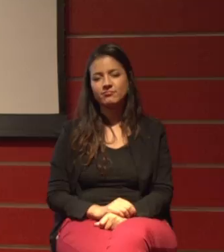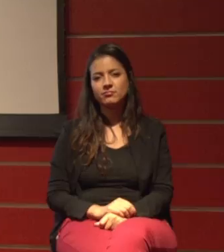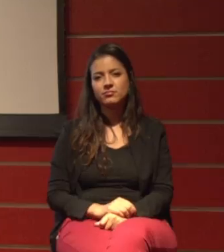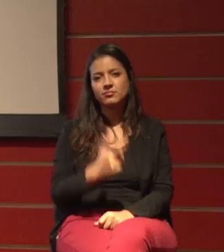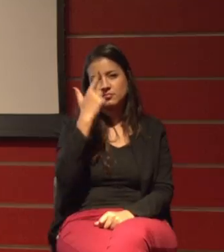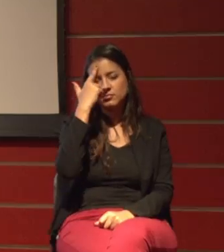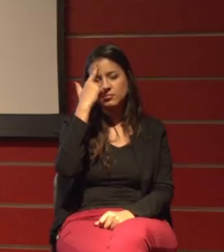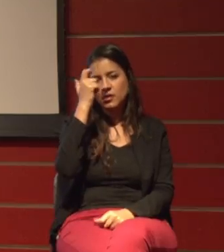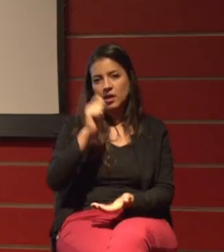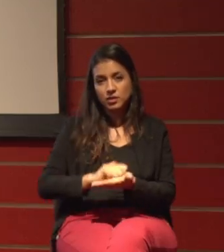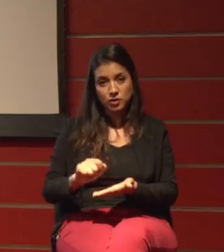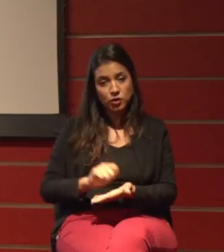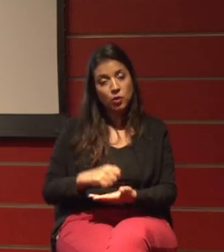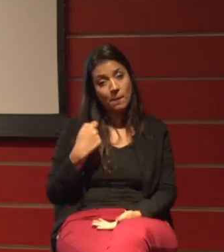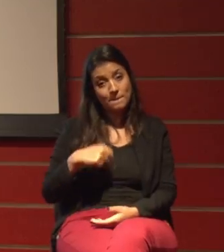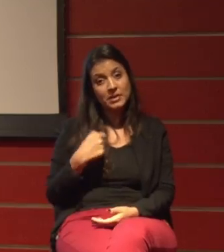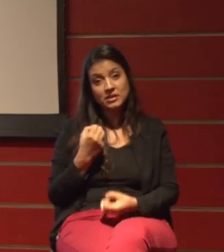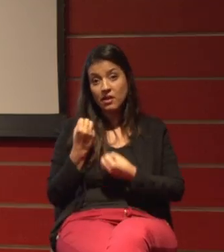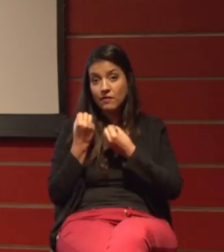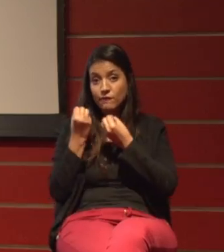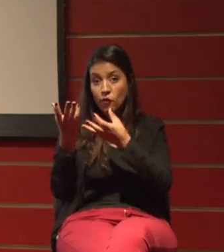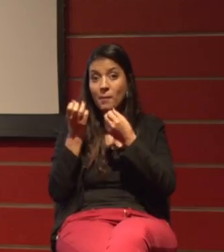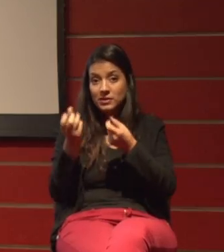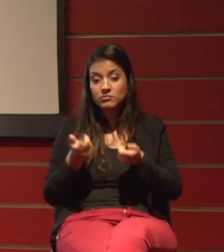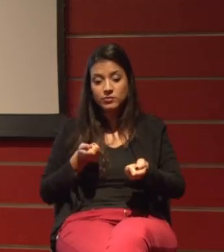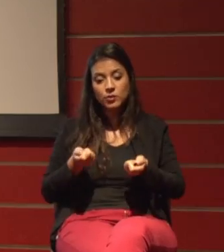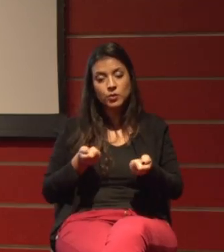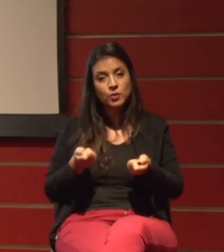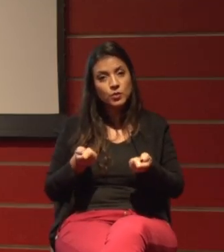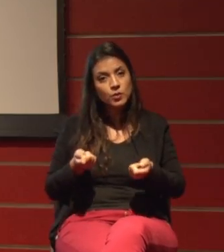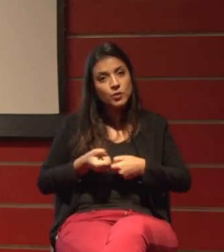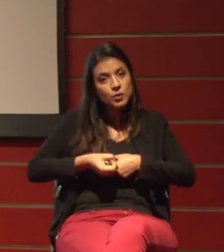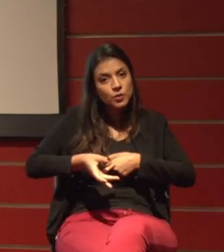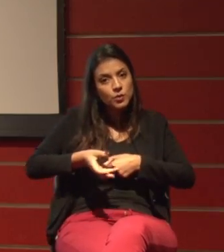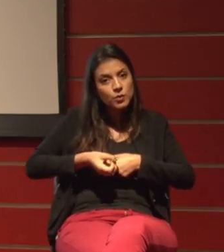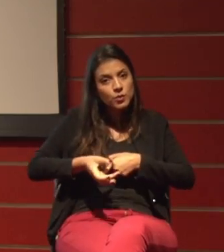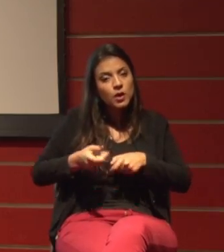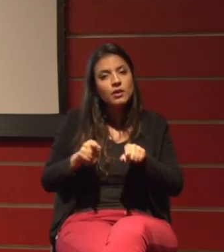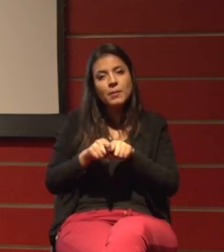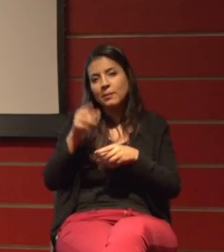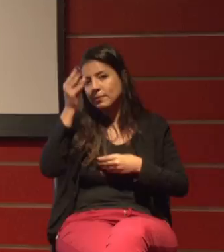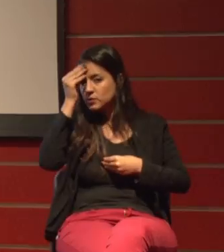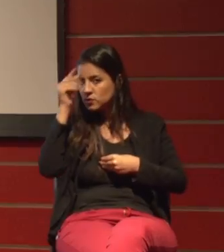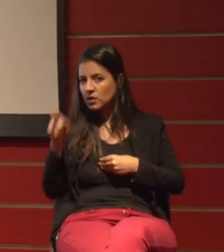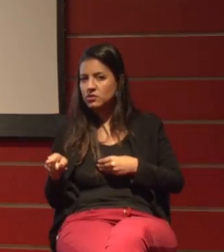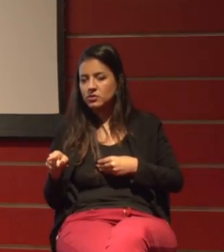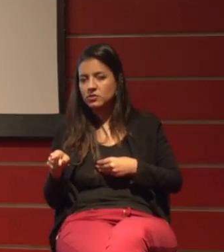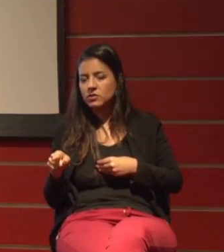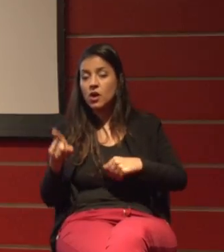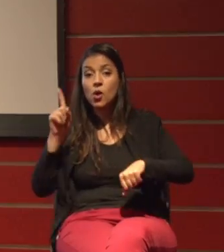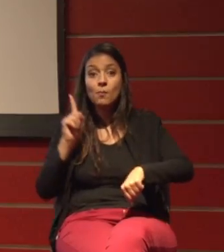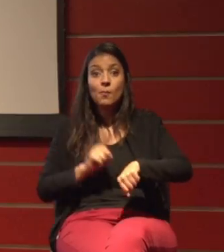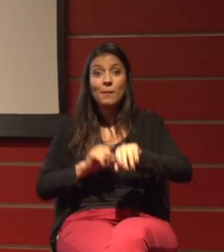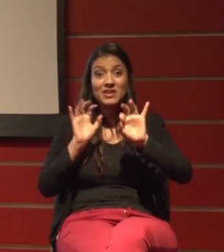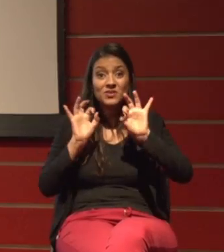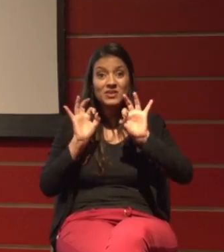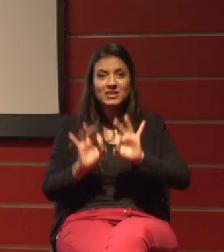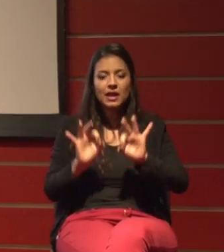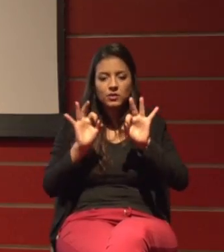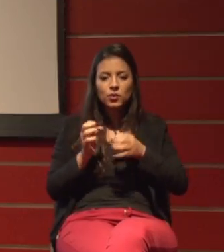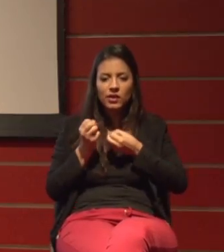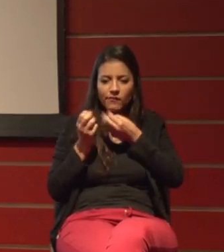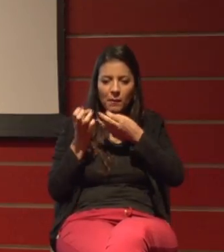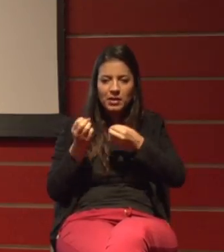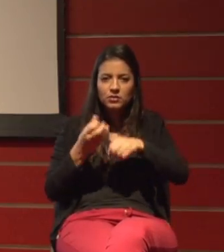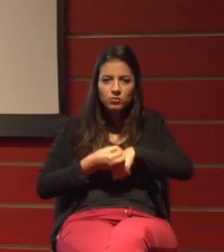deve administrar as informações que possui sobre a história e os personagens e deve escolher o momento certo de lançar essas